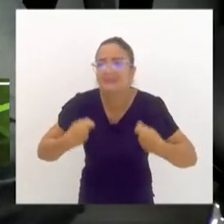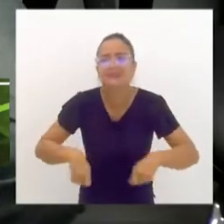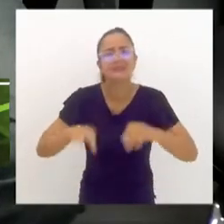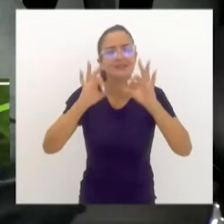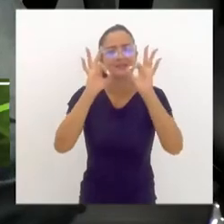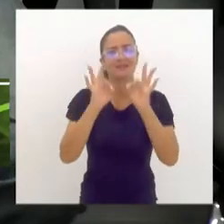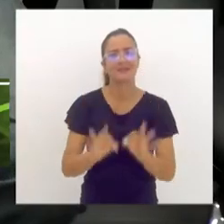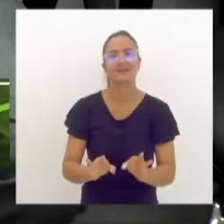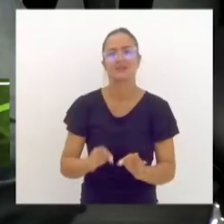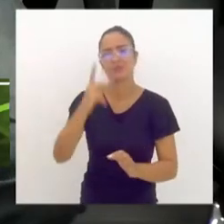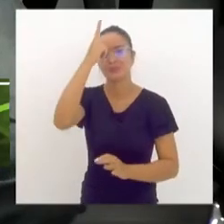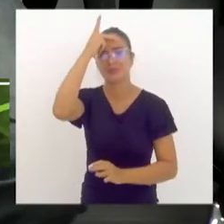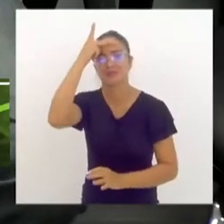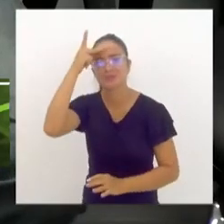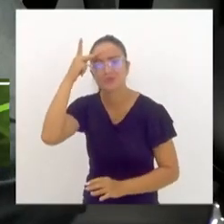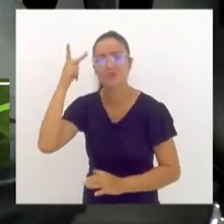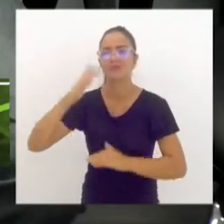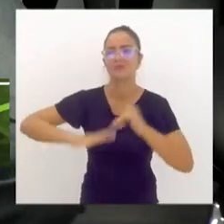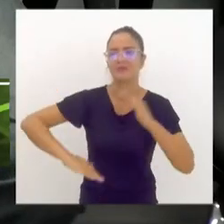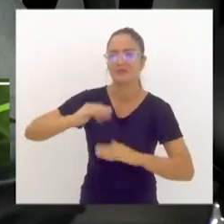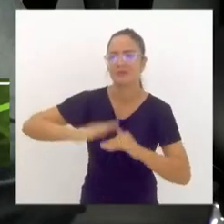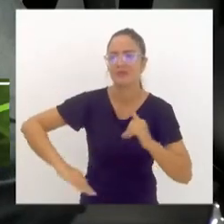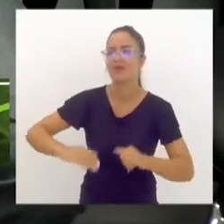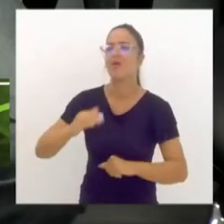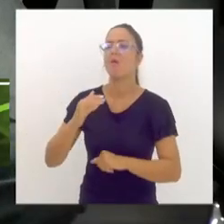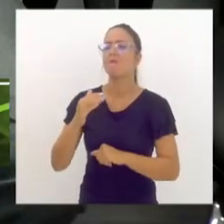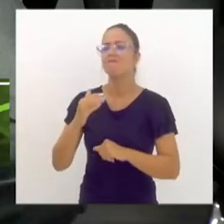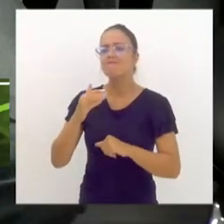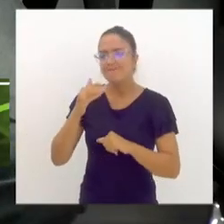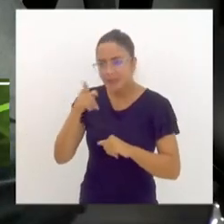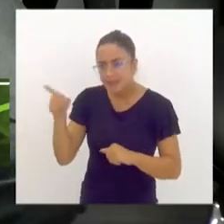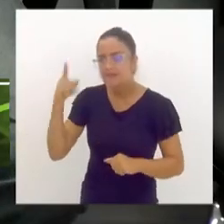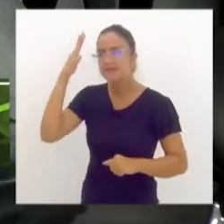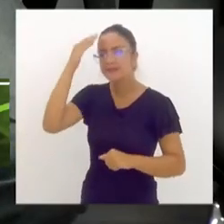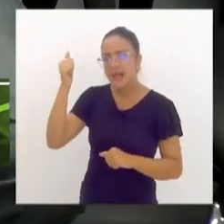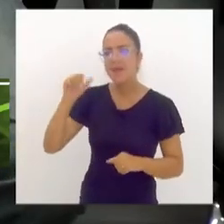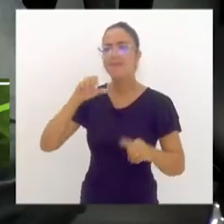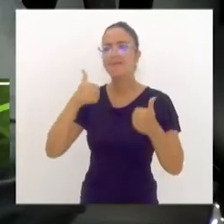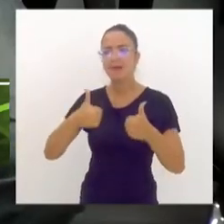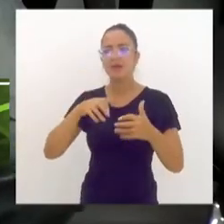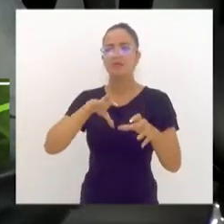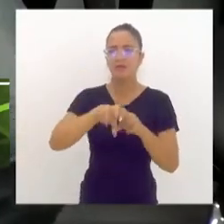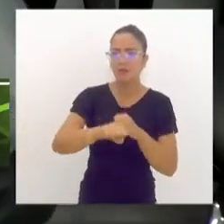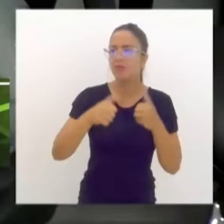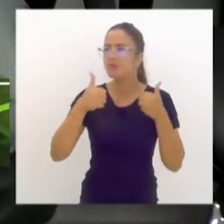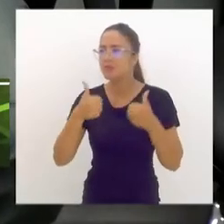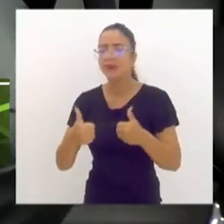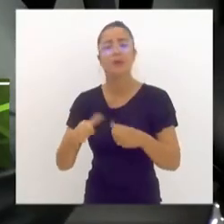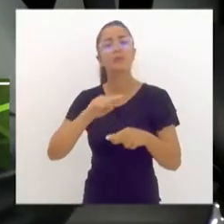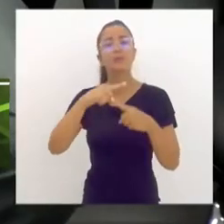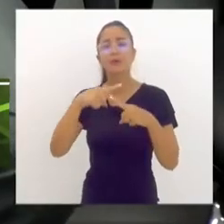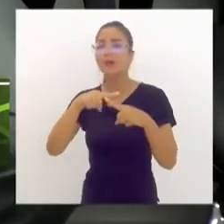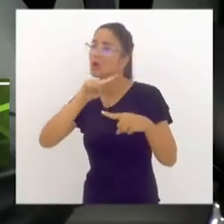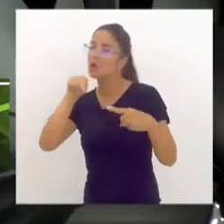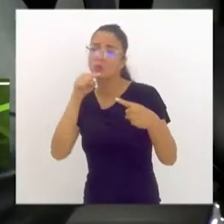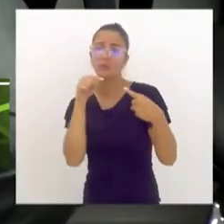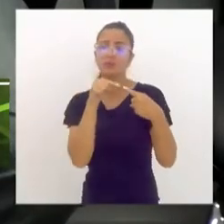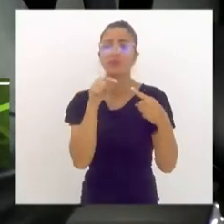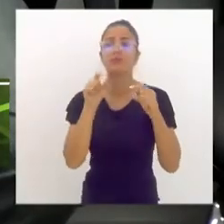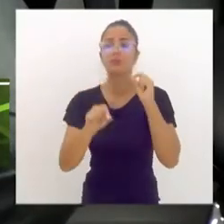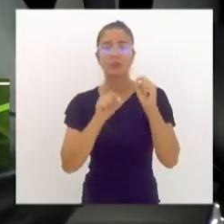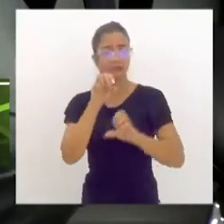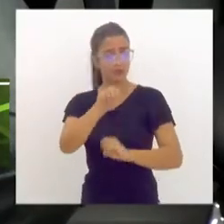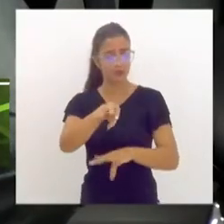e com profissionais capacitados para que realmente nós possamos alcançar o objetivo de ter uma educação de qualidade.